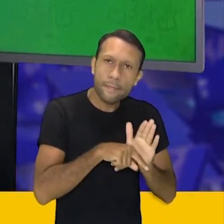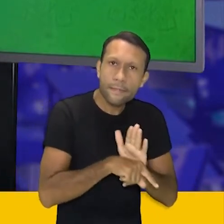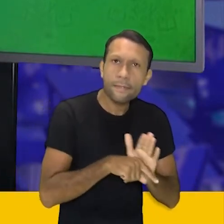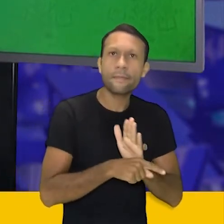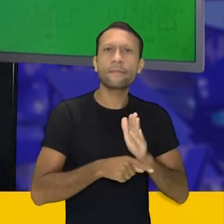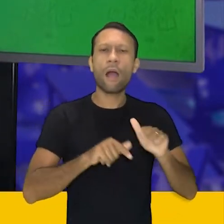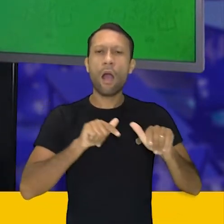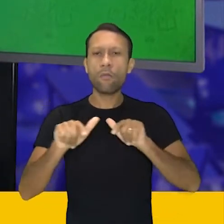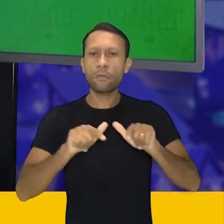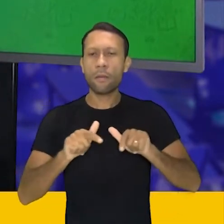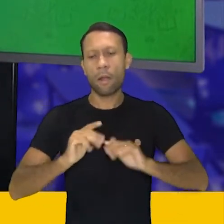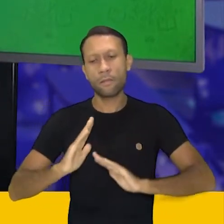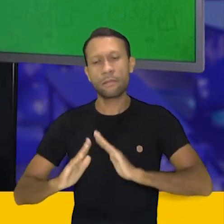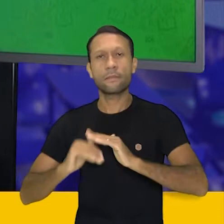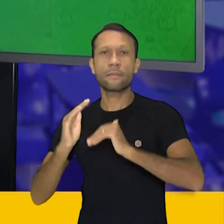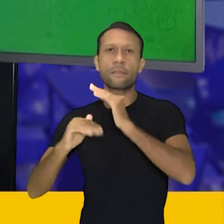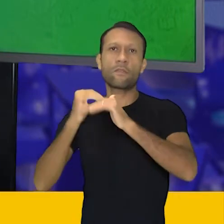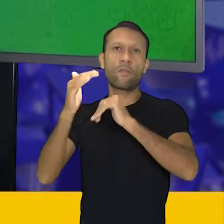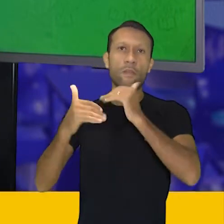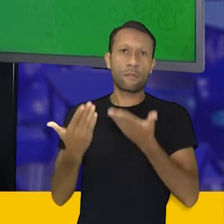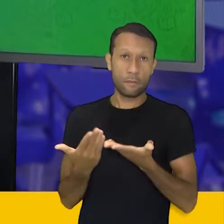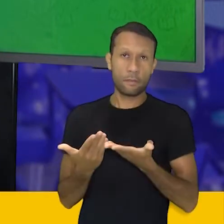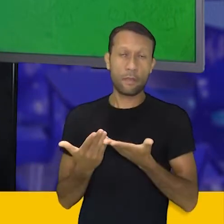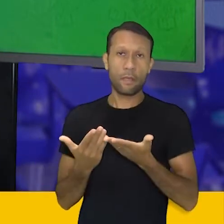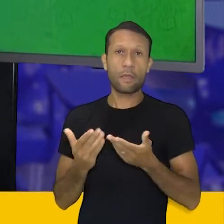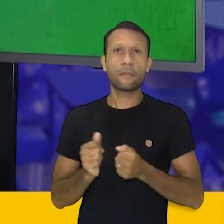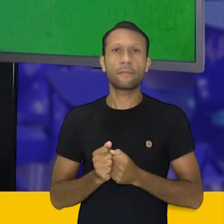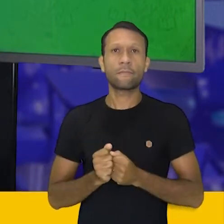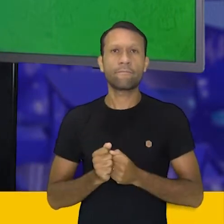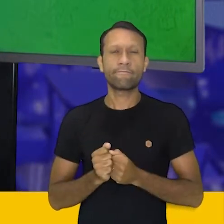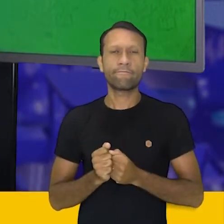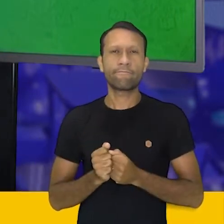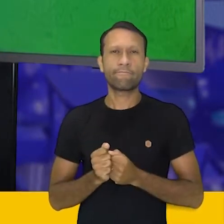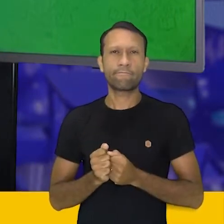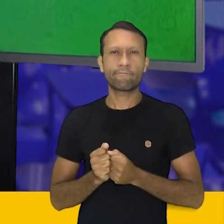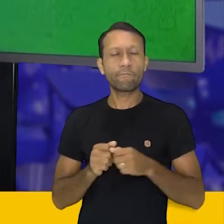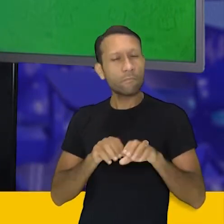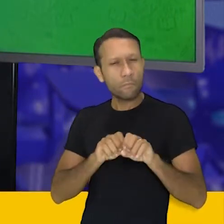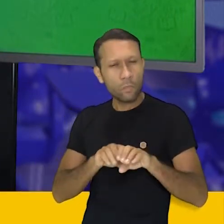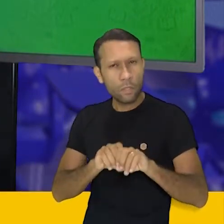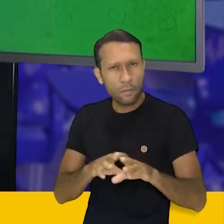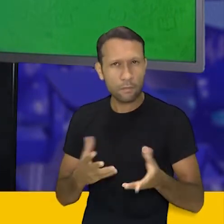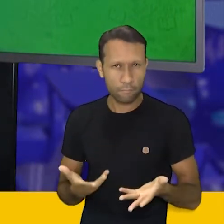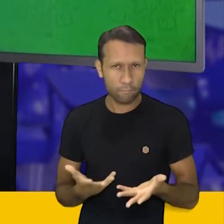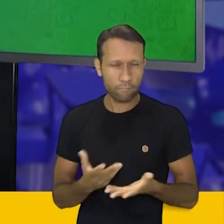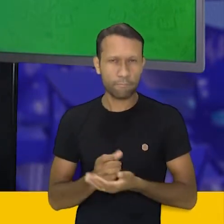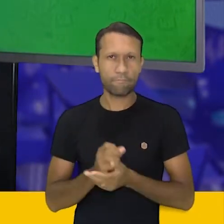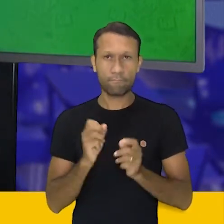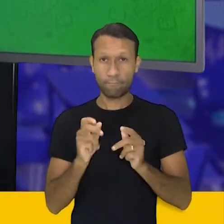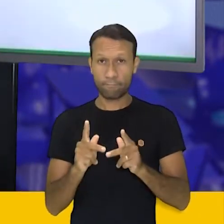indicar todo o trabalho que vocês deverão desenvolver nesse tempo de ensino remoto.